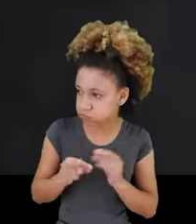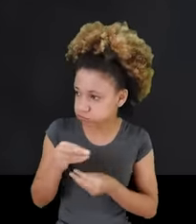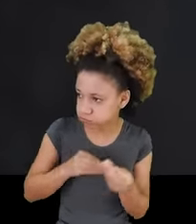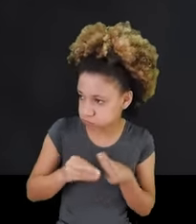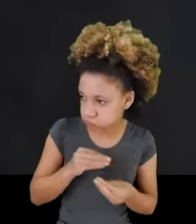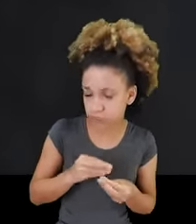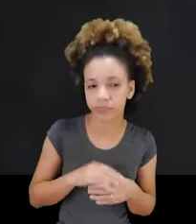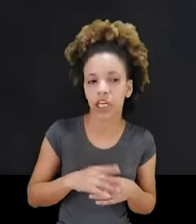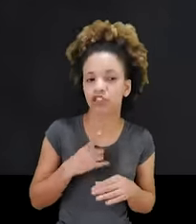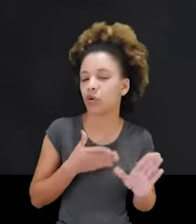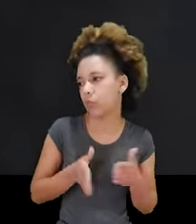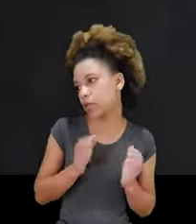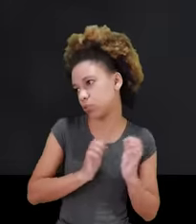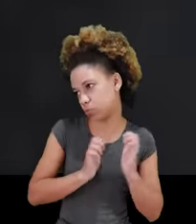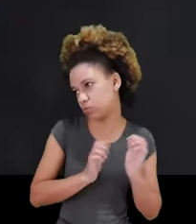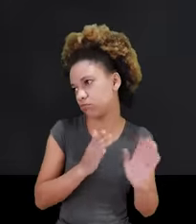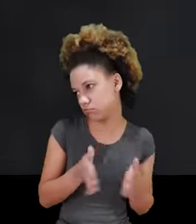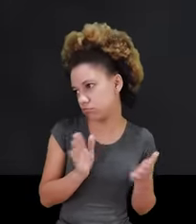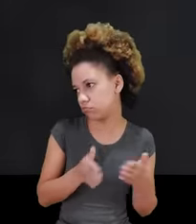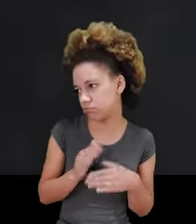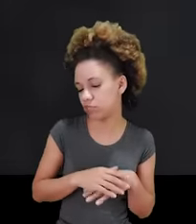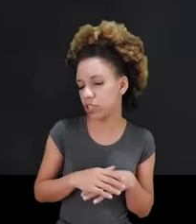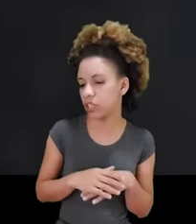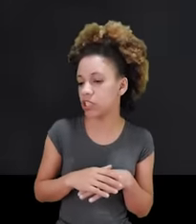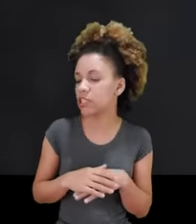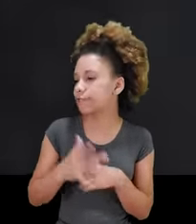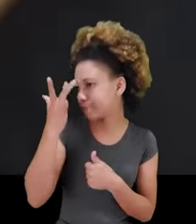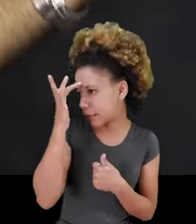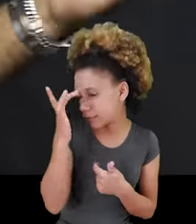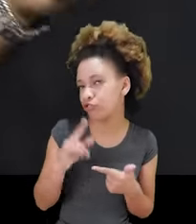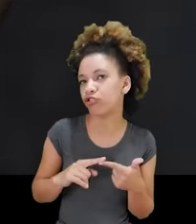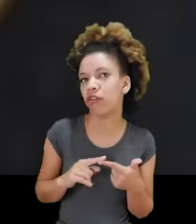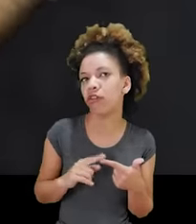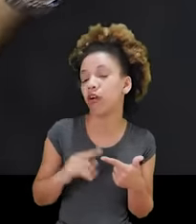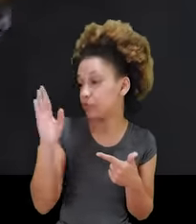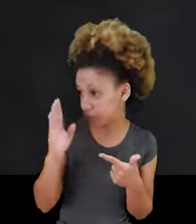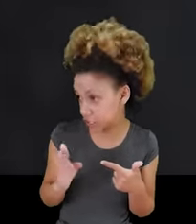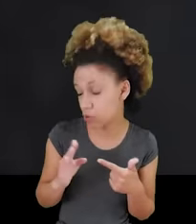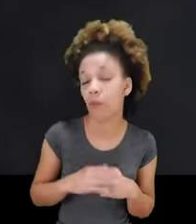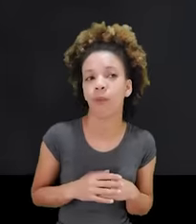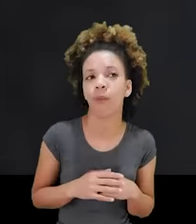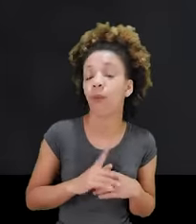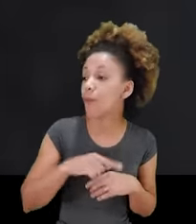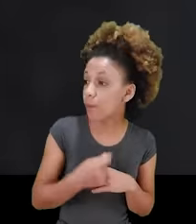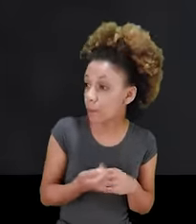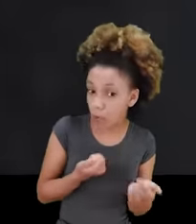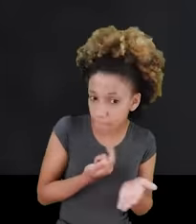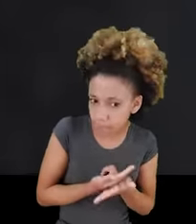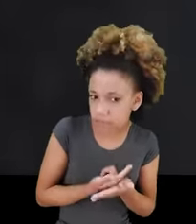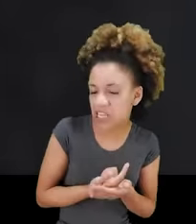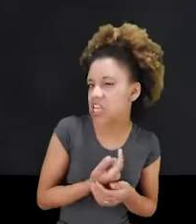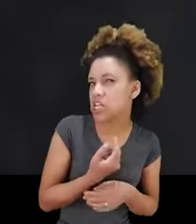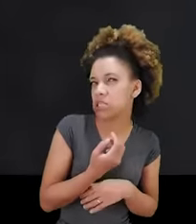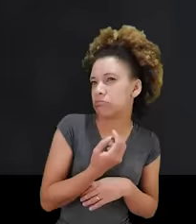indústria em que trabalhavam as matérias-primas que nós trazíamos da Índia, do Brasil, e depois comprávamos 3,